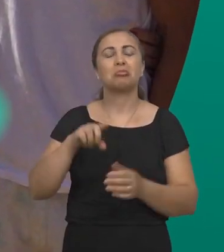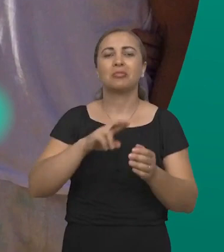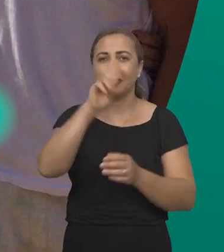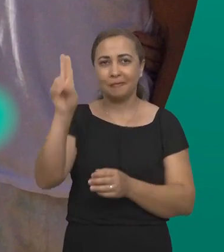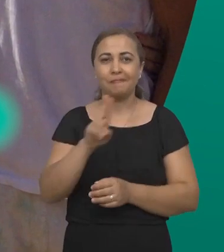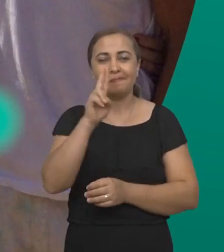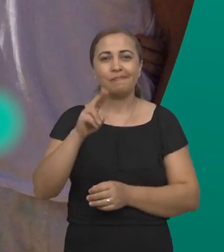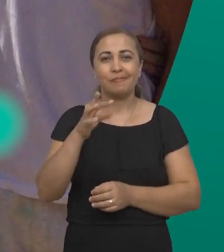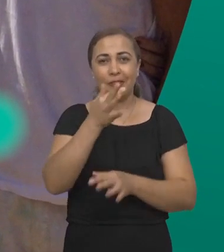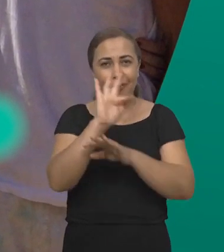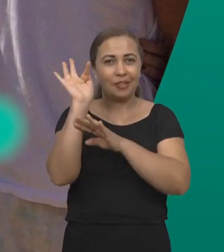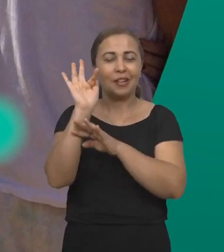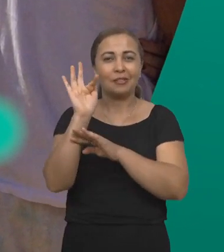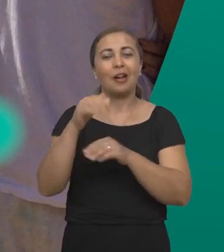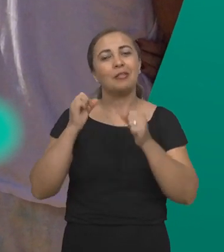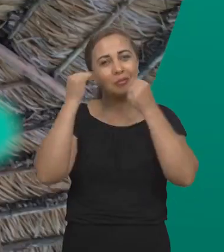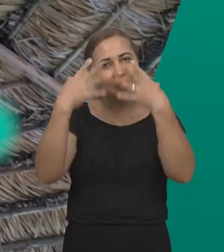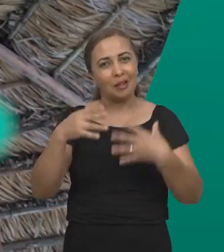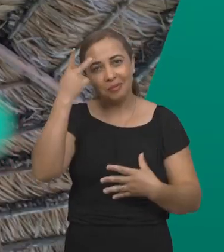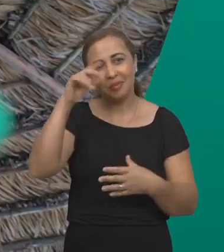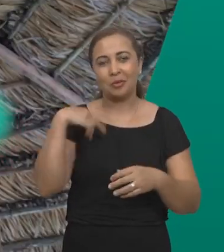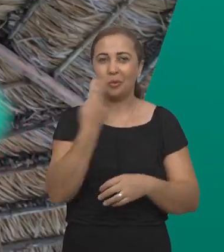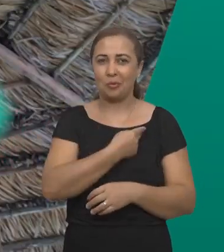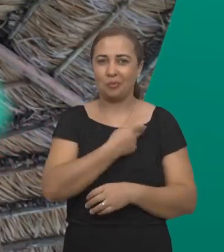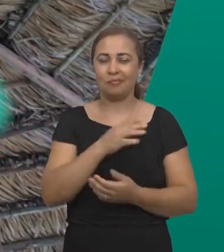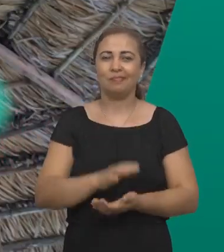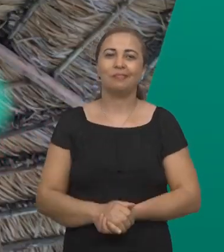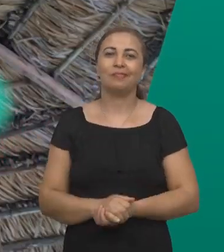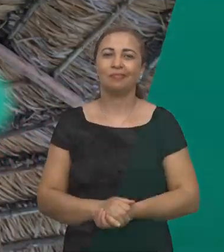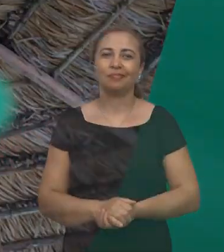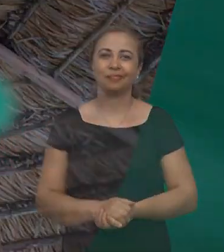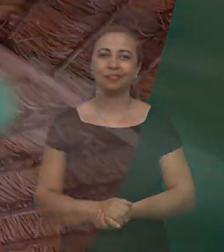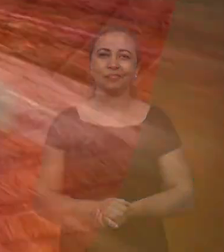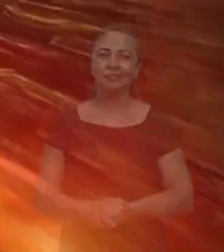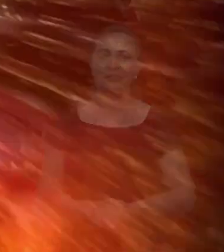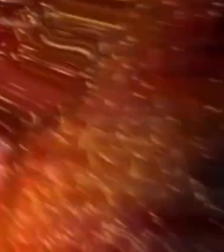da Universidade Federal do Sul da Bahia explicam pra gente.